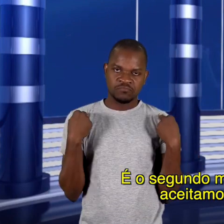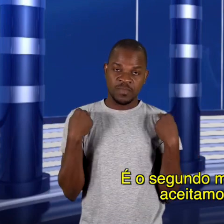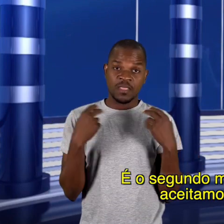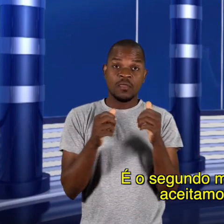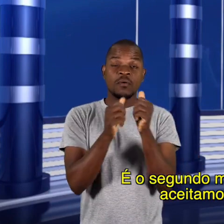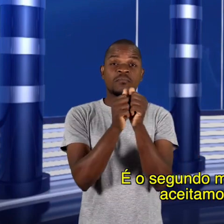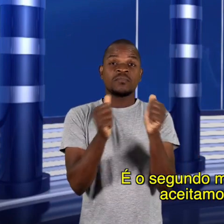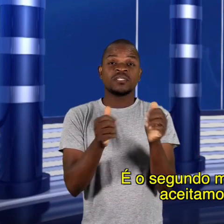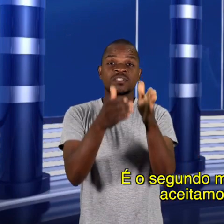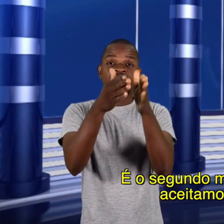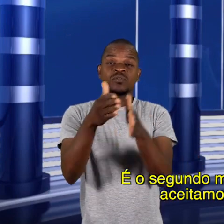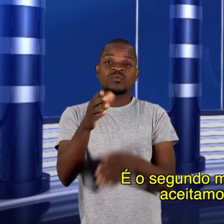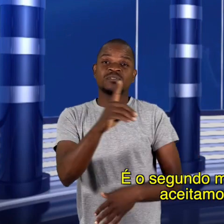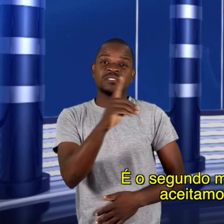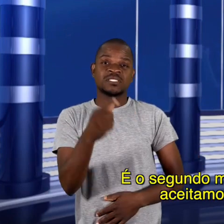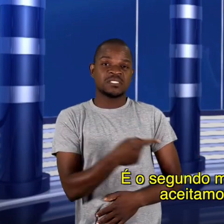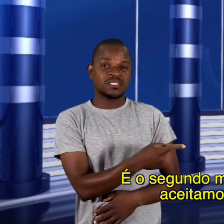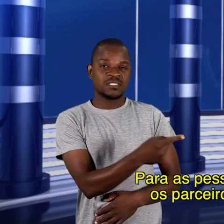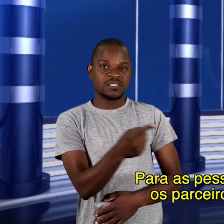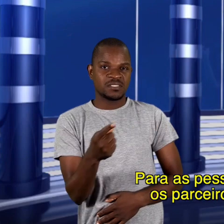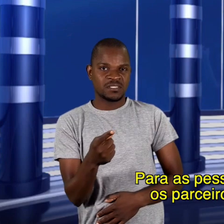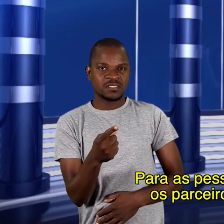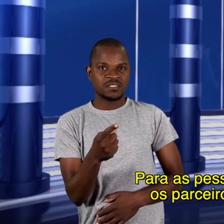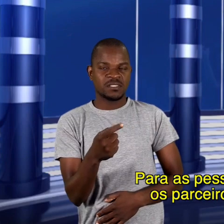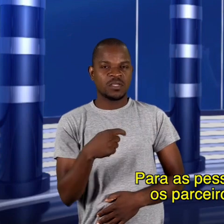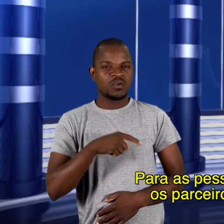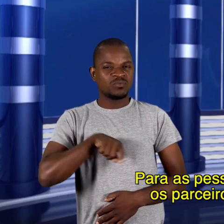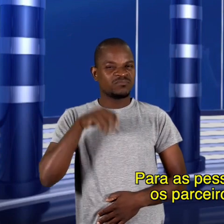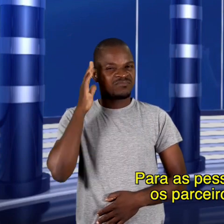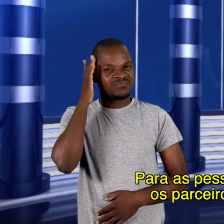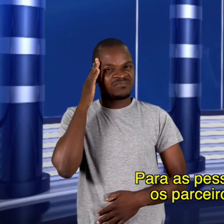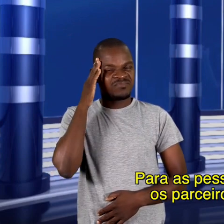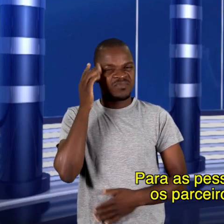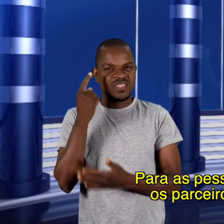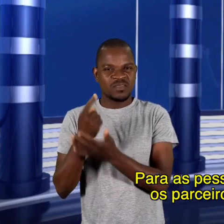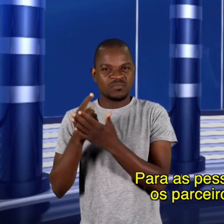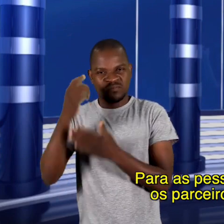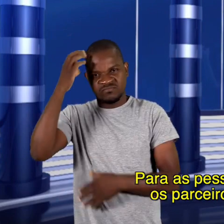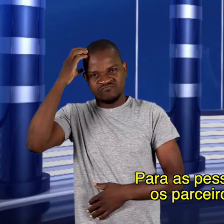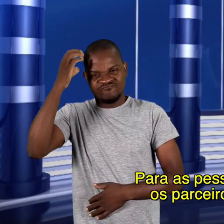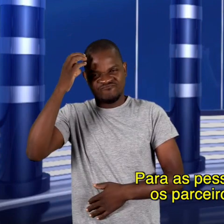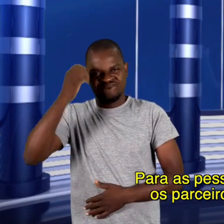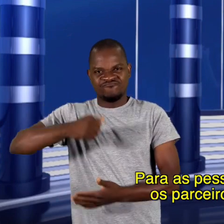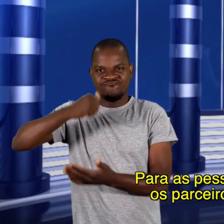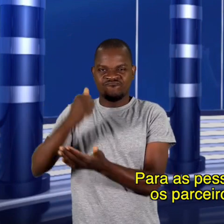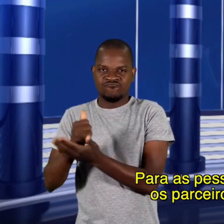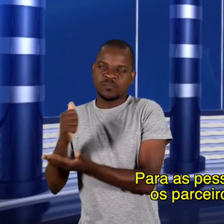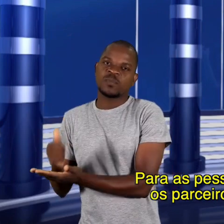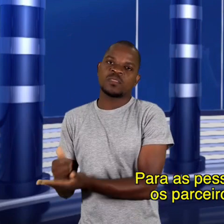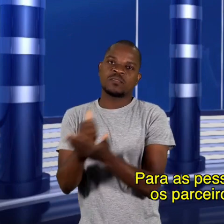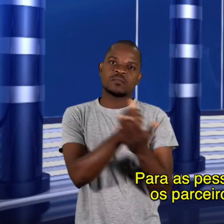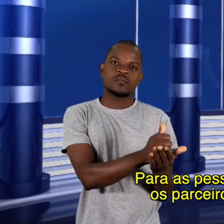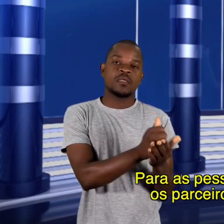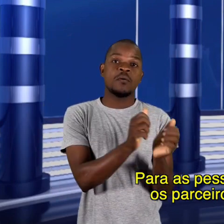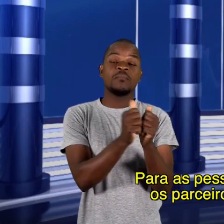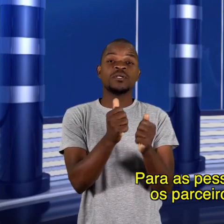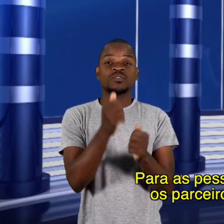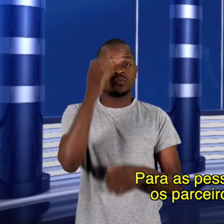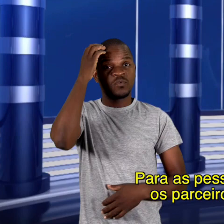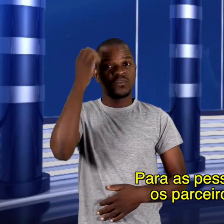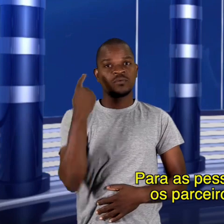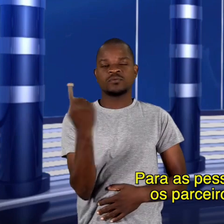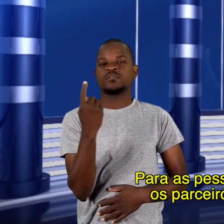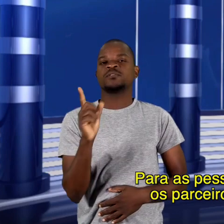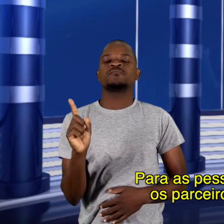casa. Nós aceitamos, porque é o bem de todos nós, mas para as pessoas com deficiência. Pensamos que o governo devia